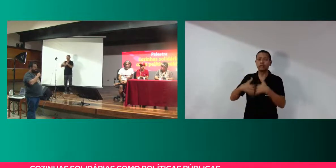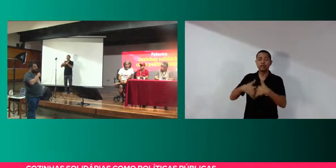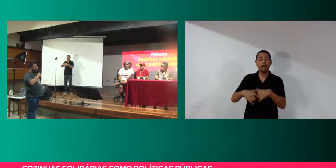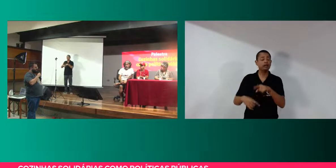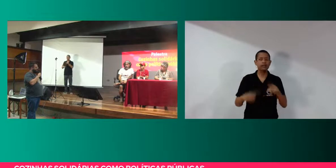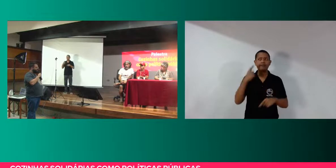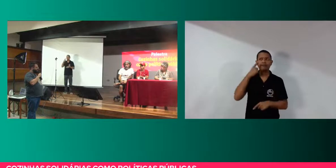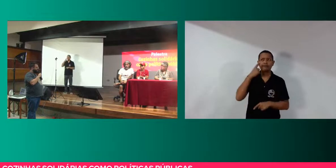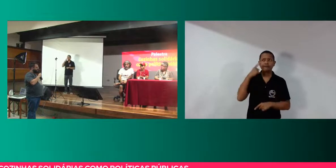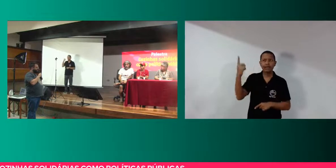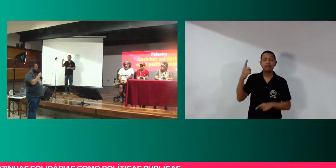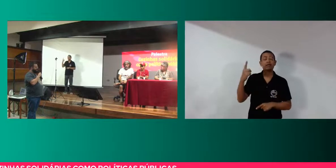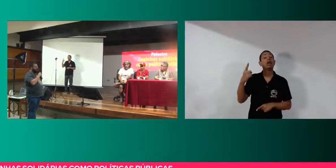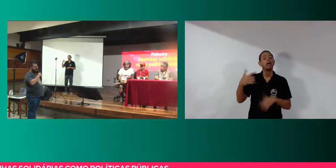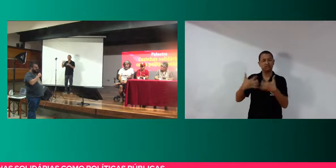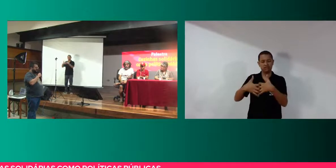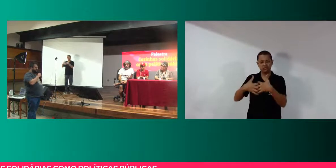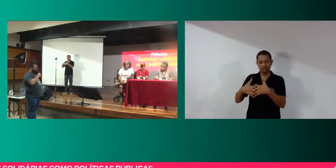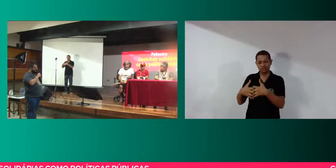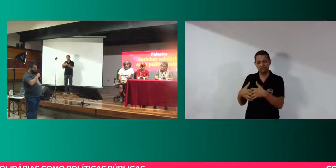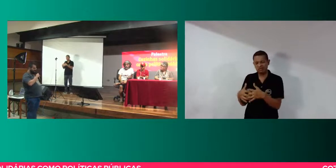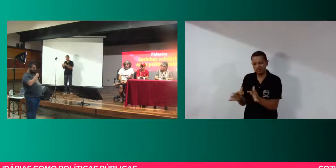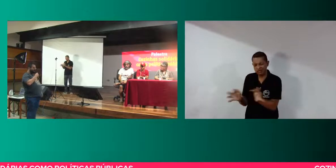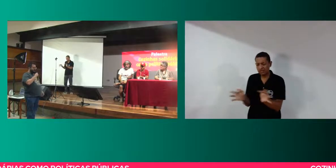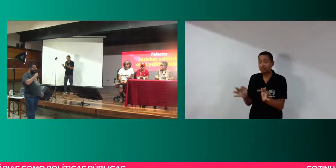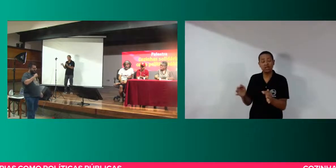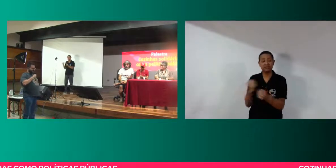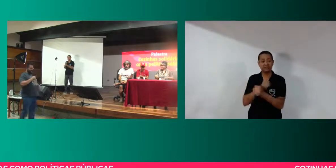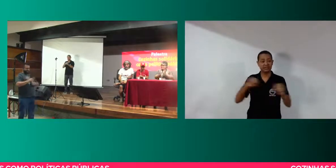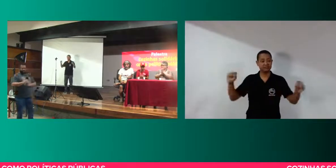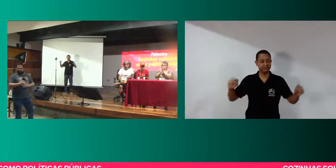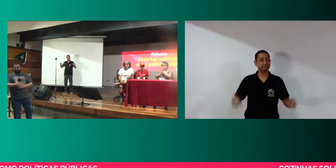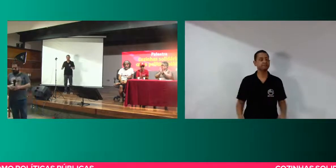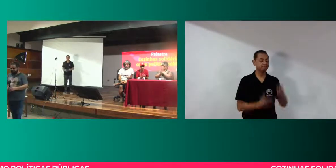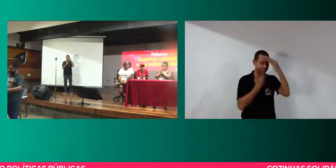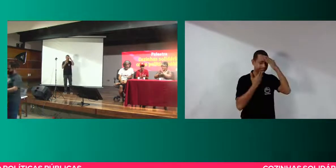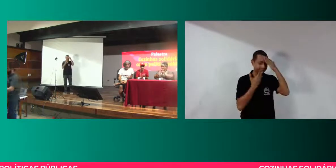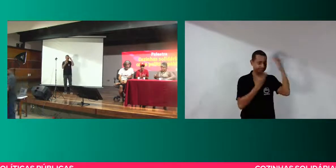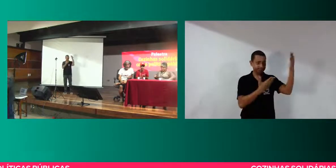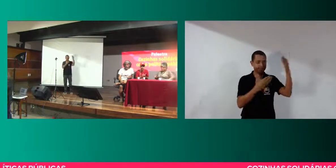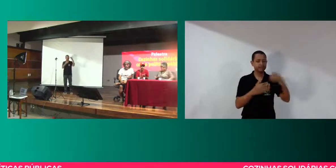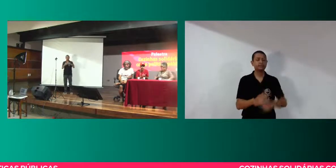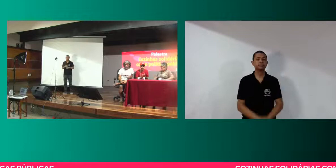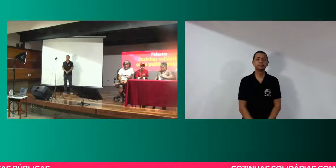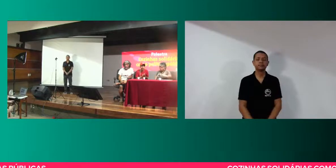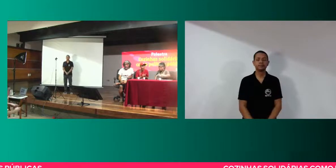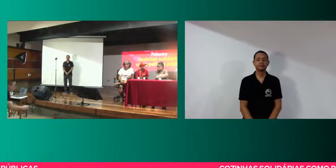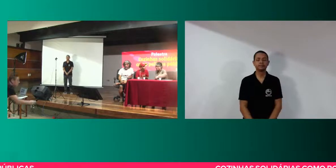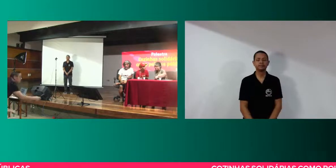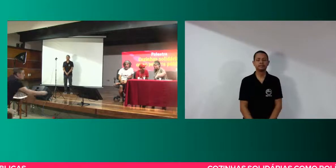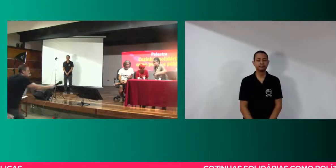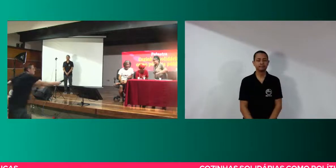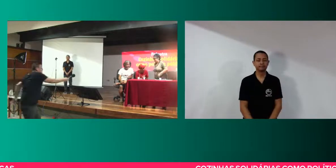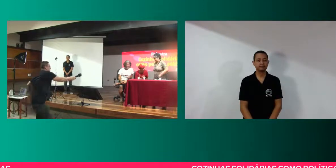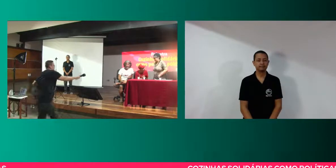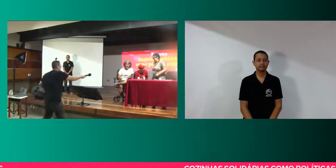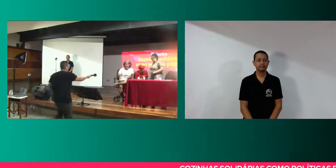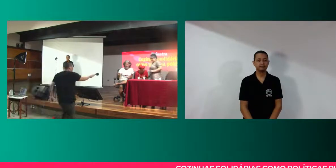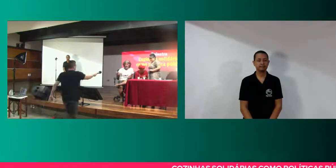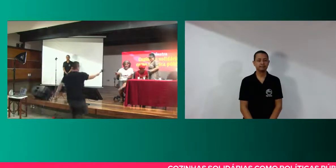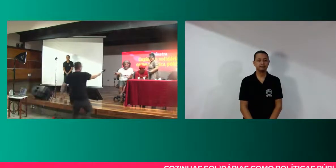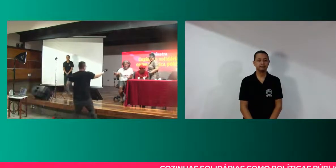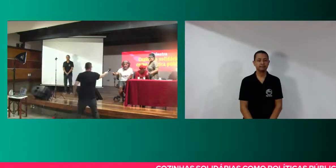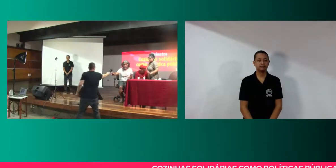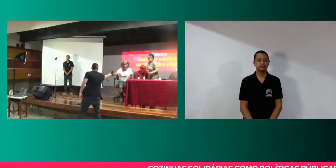verem conhece é muito maior do que o que vocês vêm aqui passando a Treze de Maio obrigado a tá